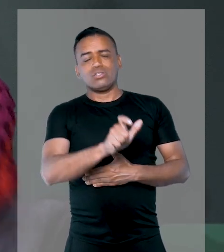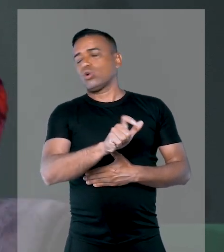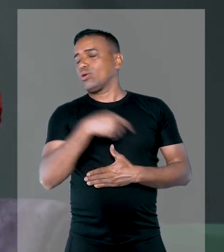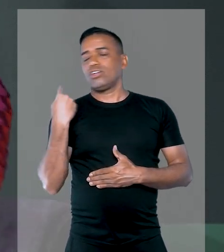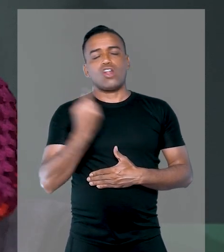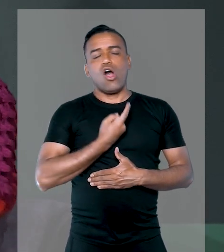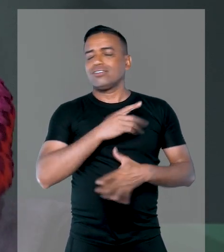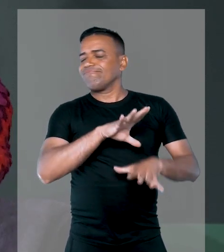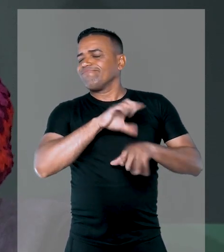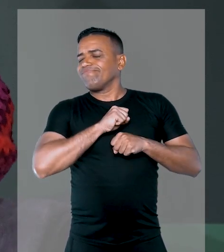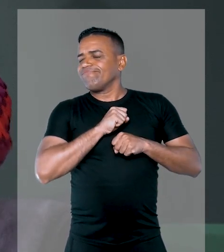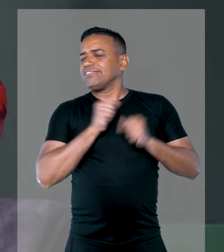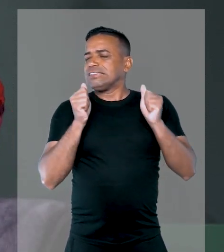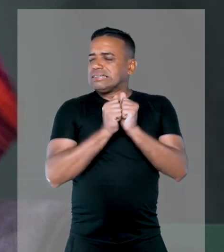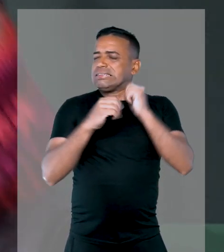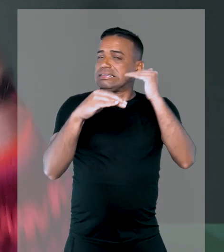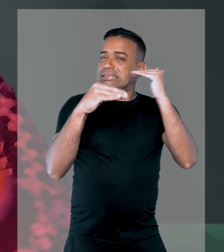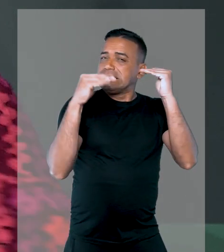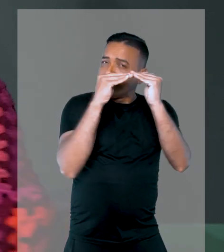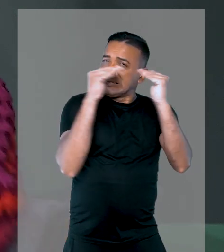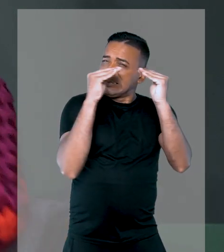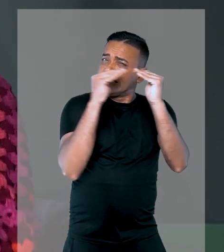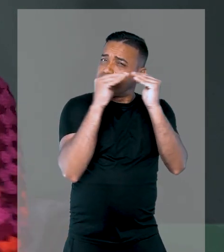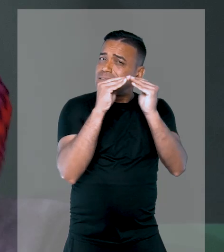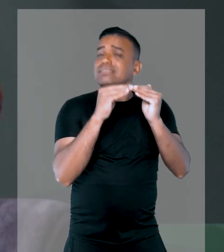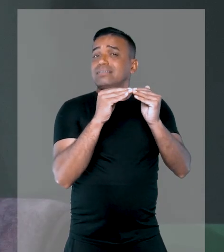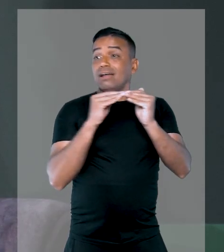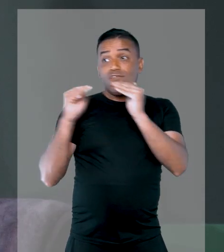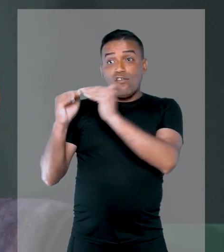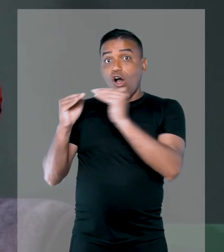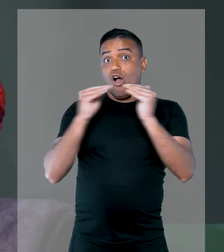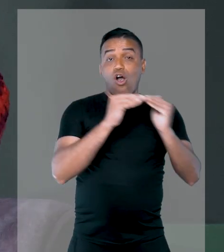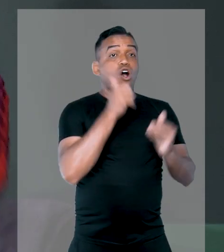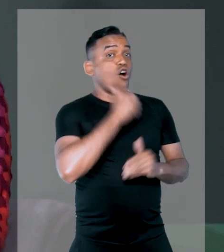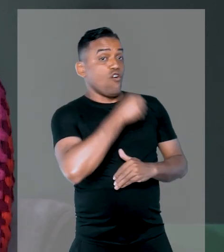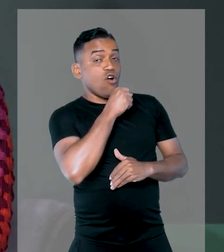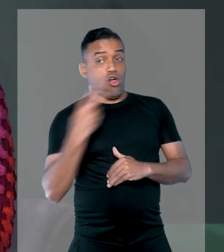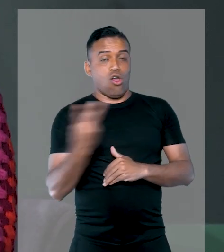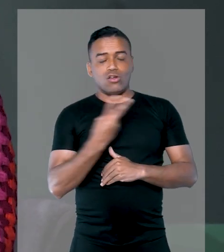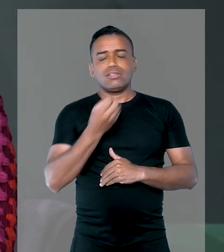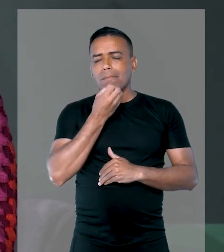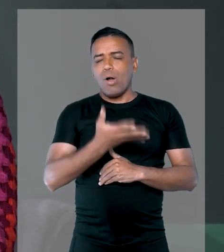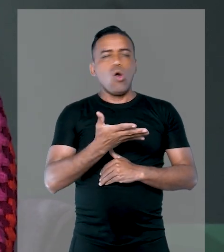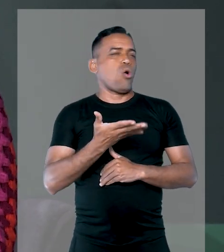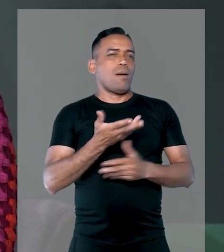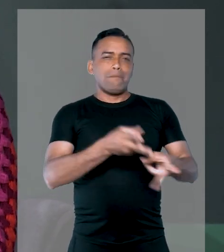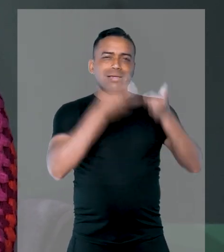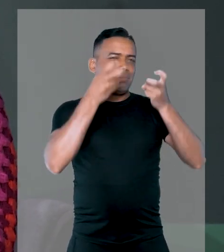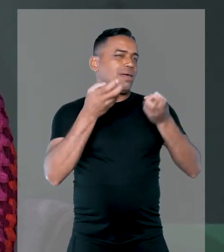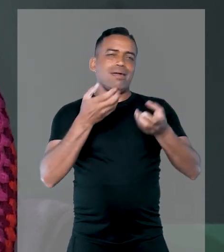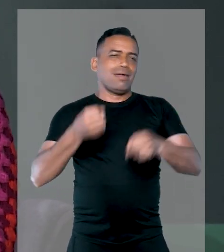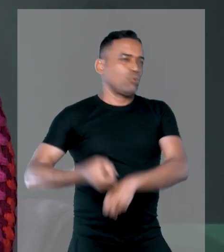a gente tem, assim, né, no mesmo nível hierárquico, digamos assim, porque ela é minha avó e também é a avó do meu irmão, é muito bom. E